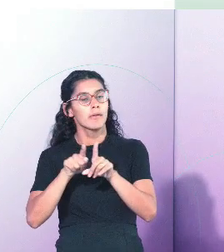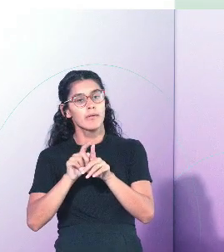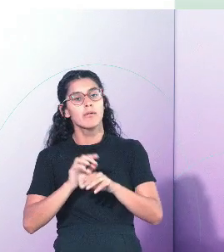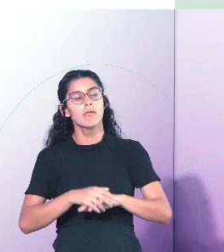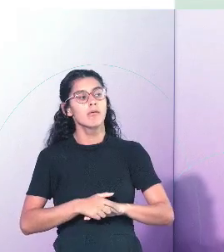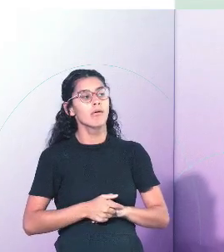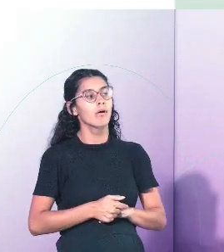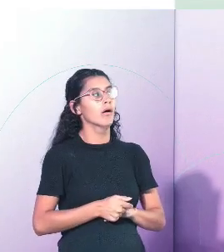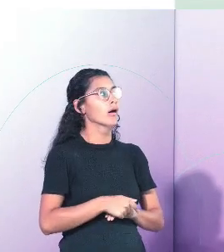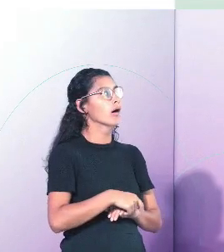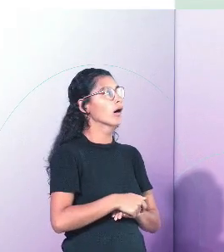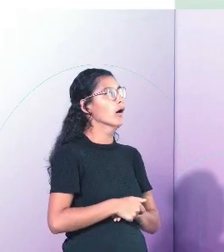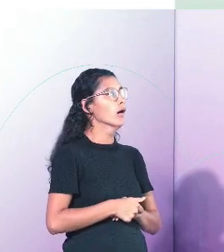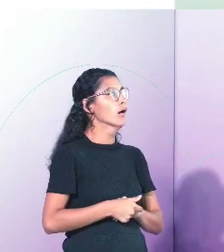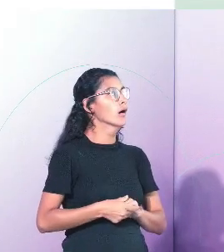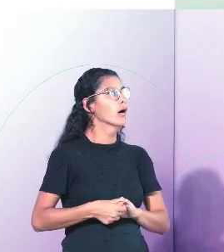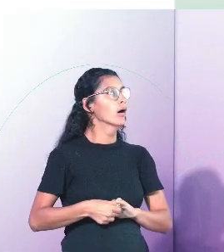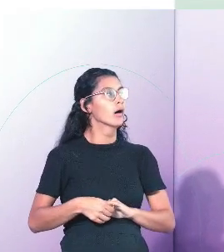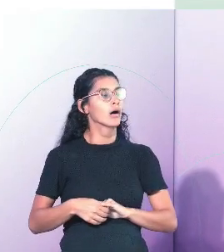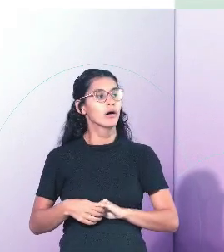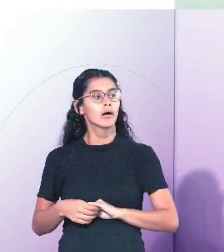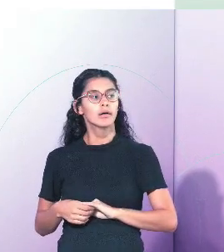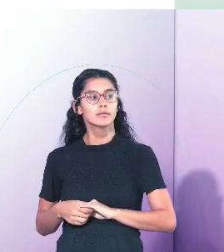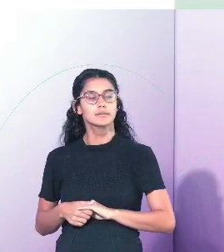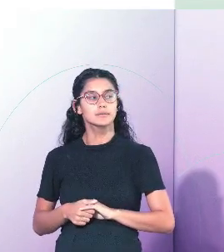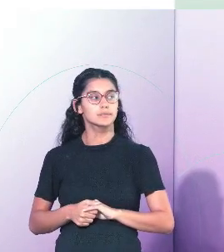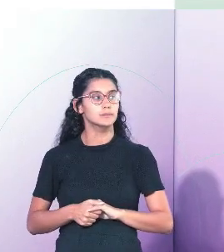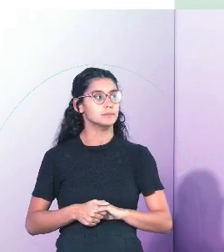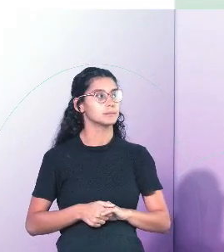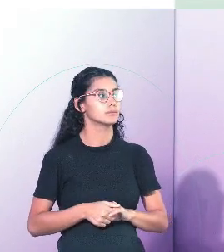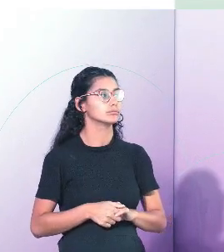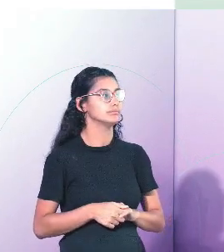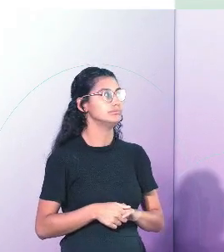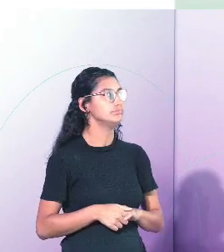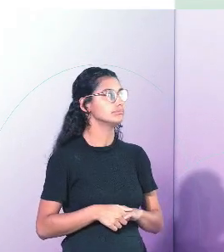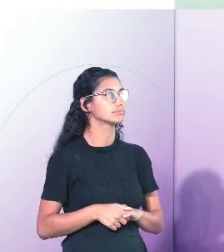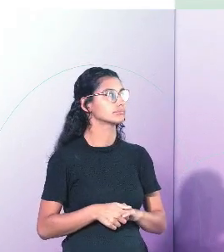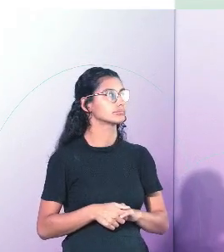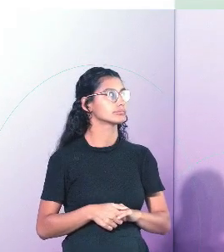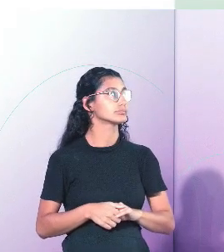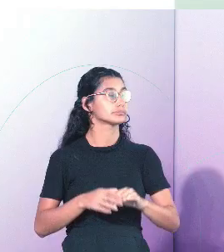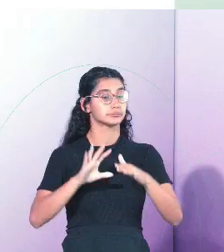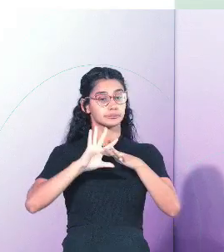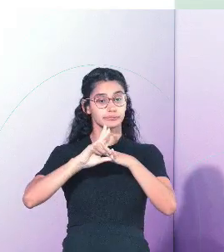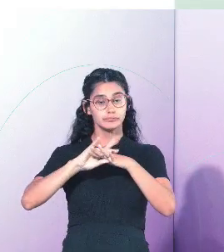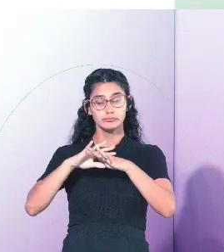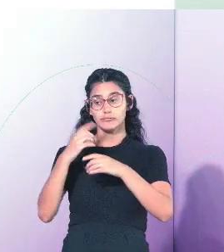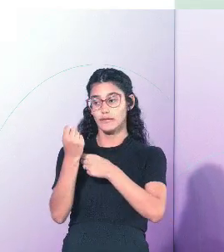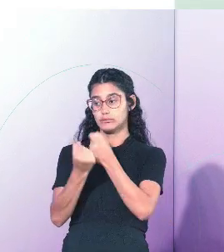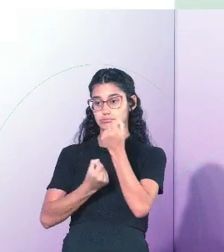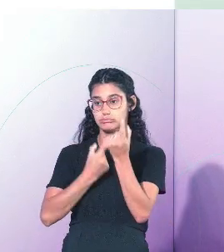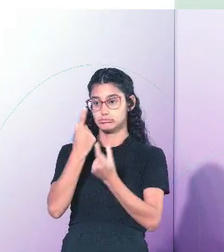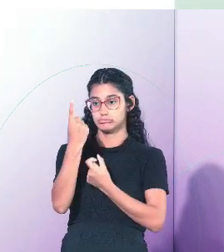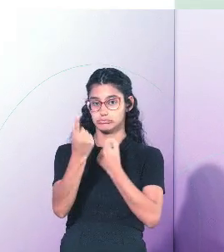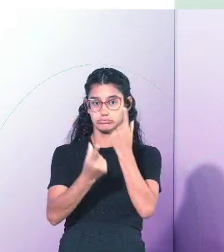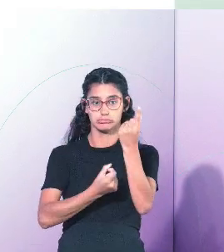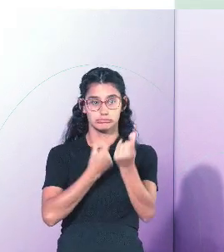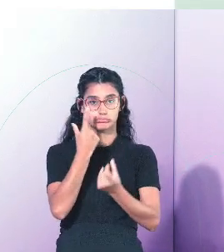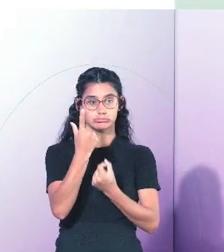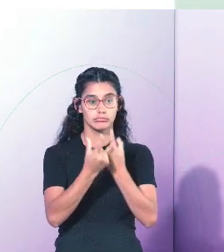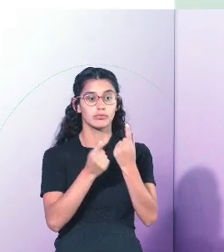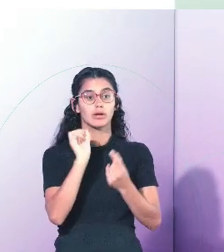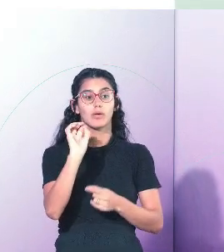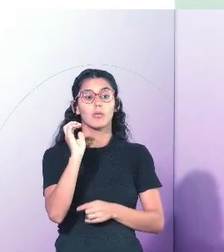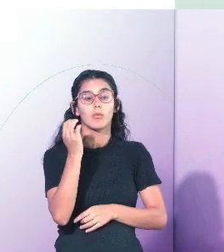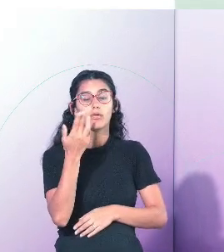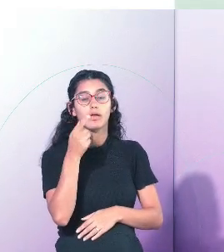maior do que esse limiar, eu não sou custo-efetivo. Doenças raras, o que